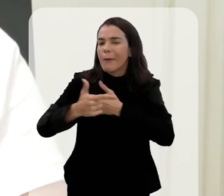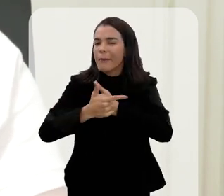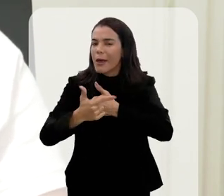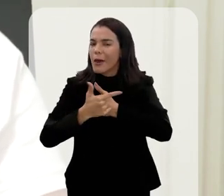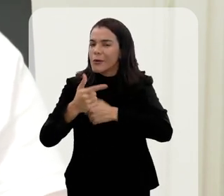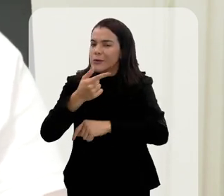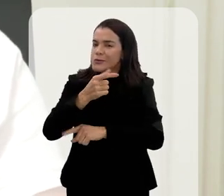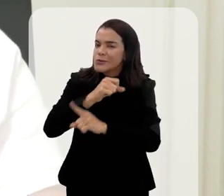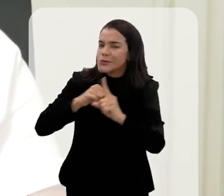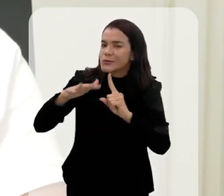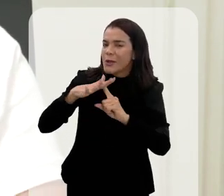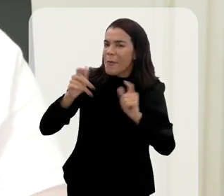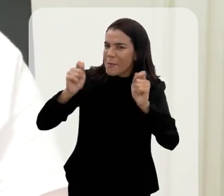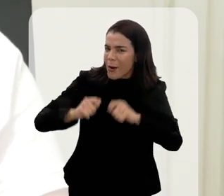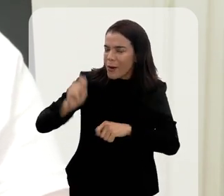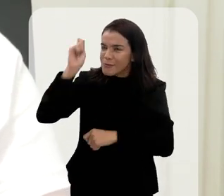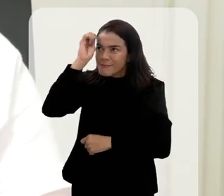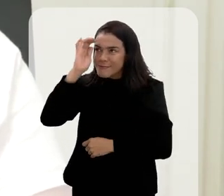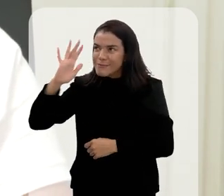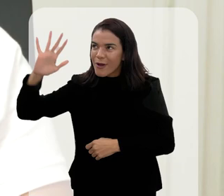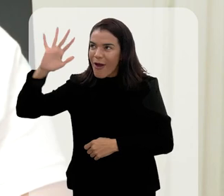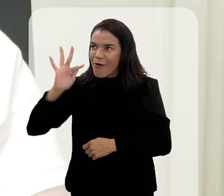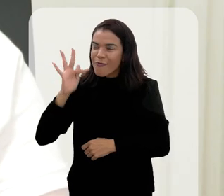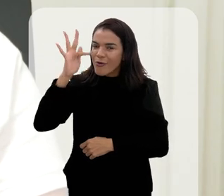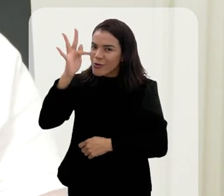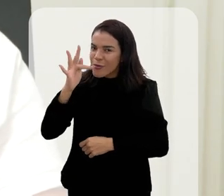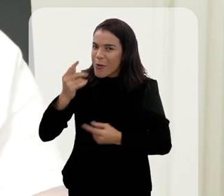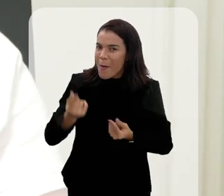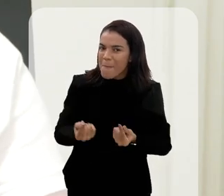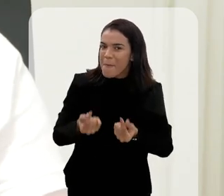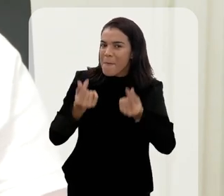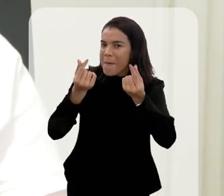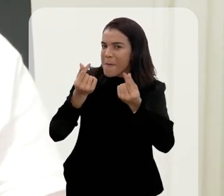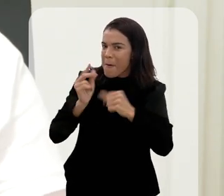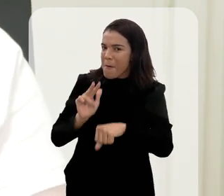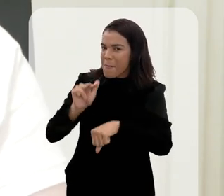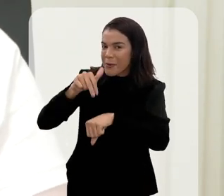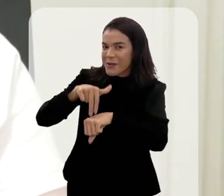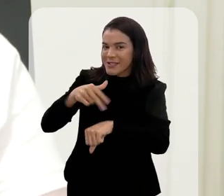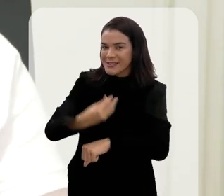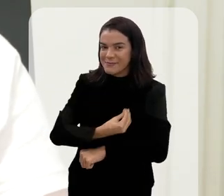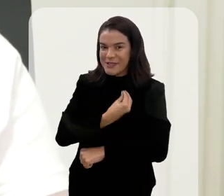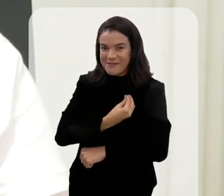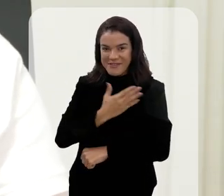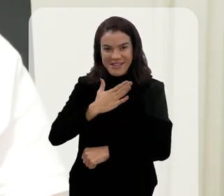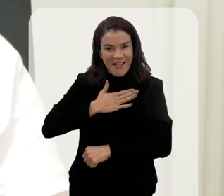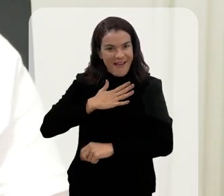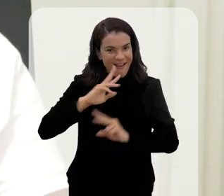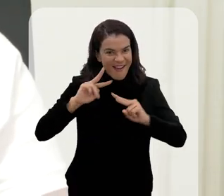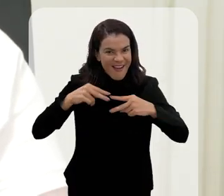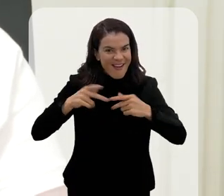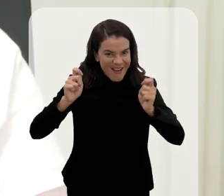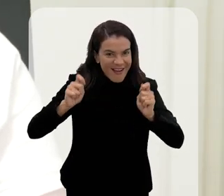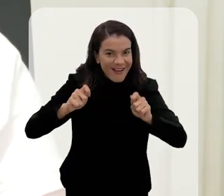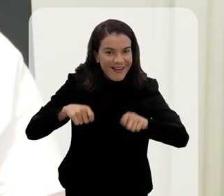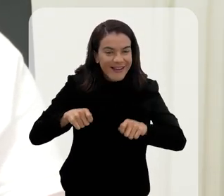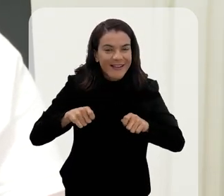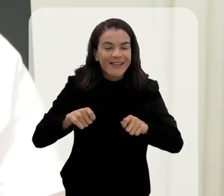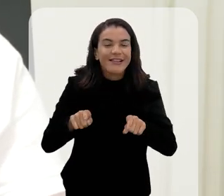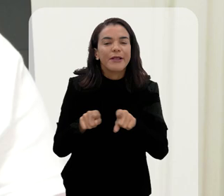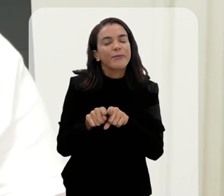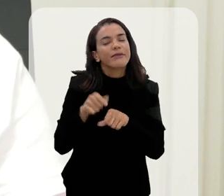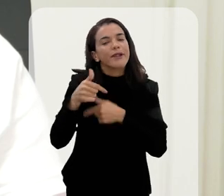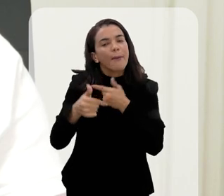têm direitos, que elas podem sonhar e que elas podem ser protagonistas da própria vida. E aí a gente